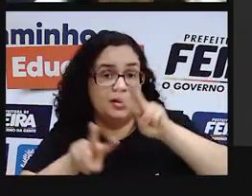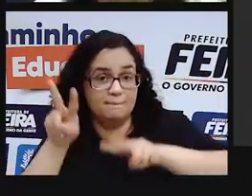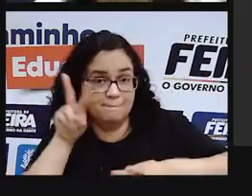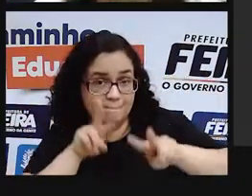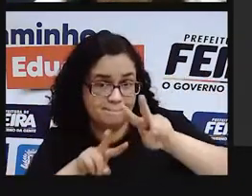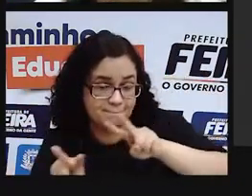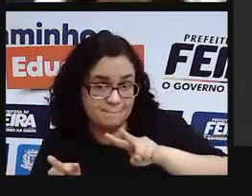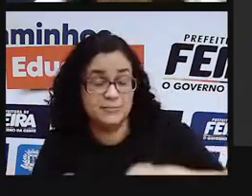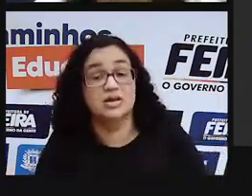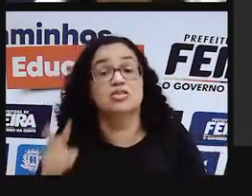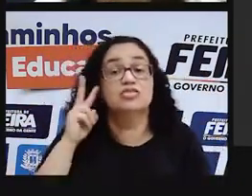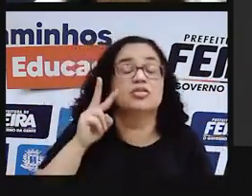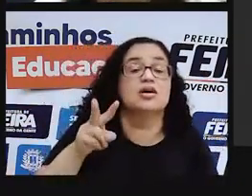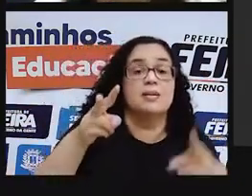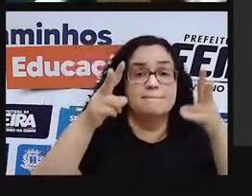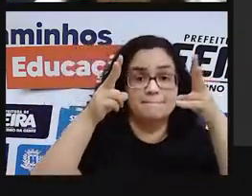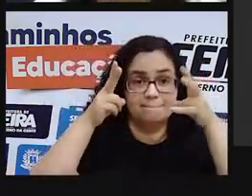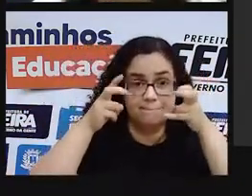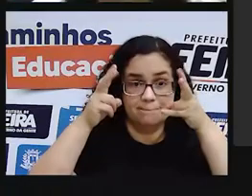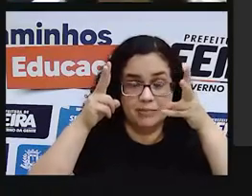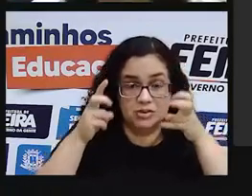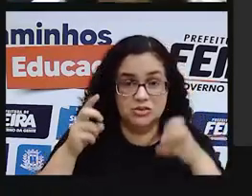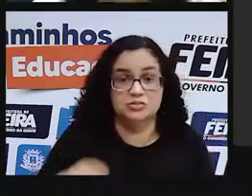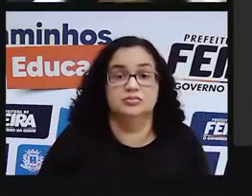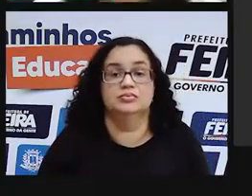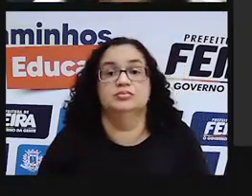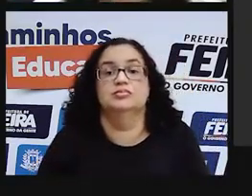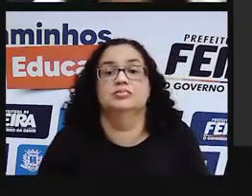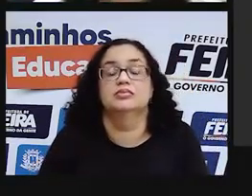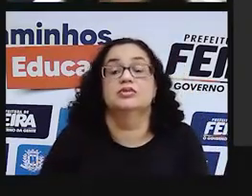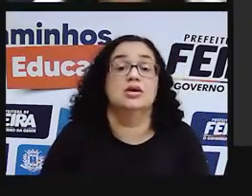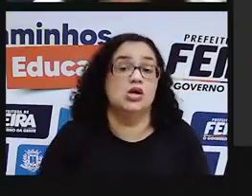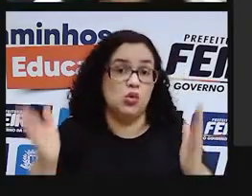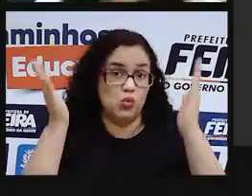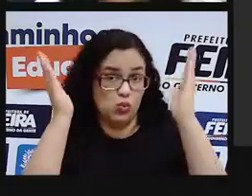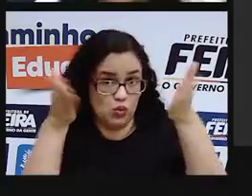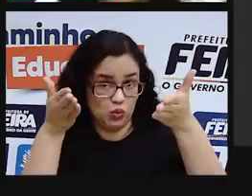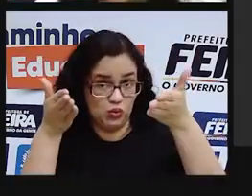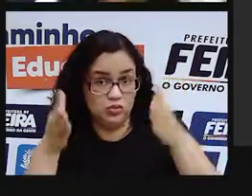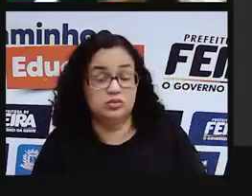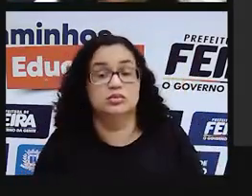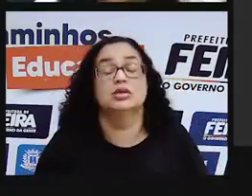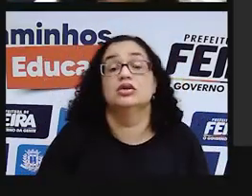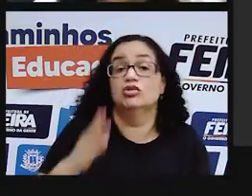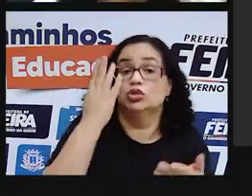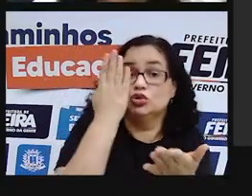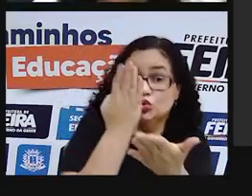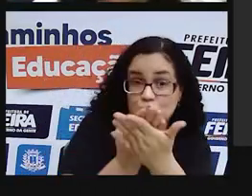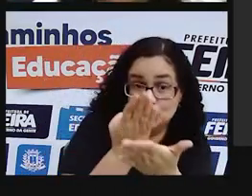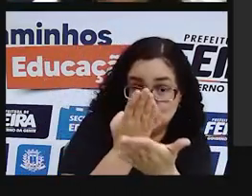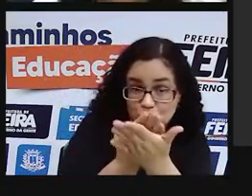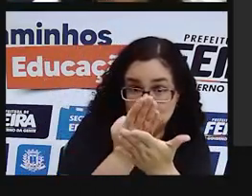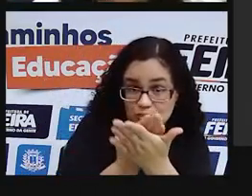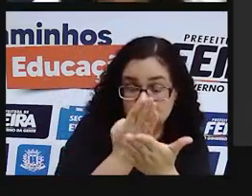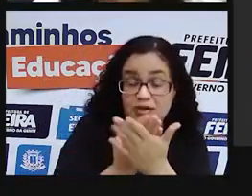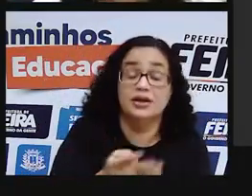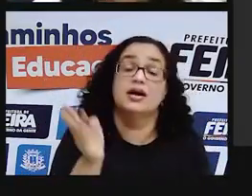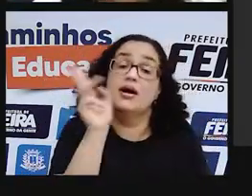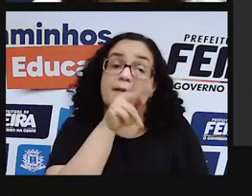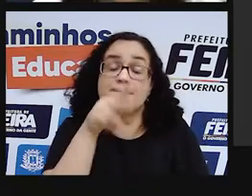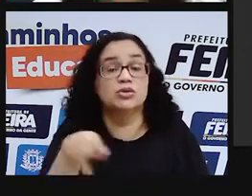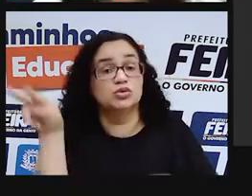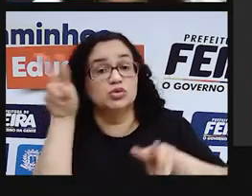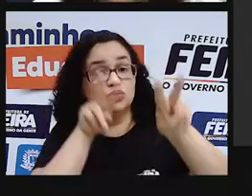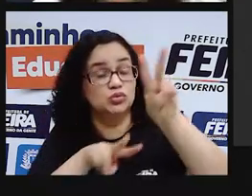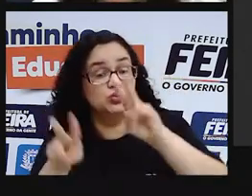mas o que a gente vai a observar aqui nesse momento né é o que a gente tá estudando tá na prova